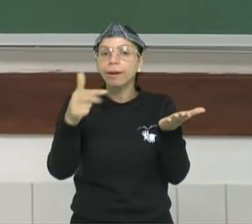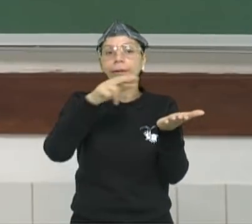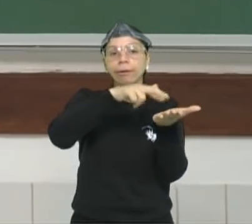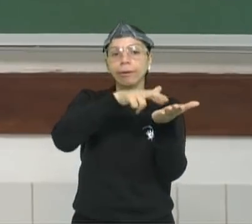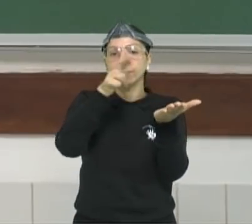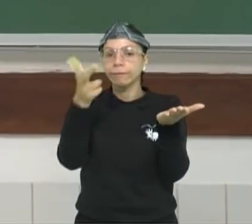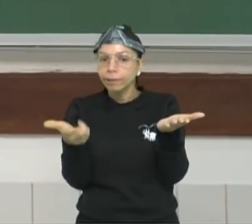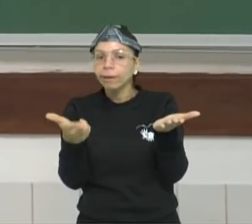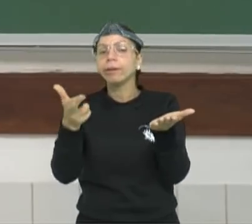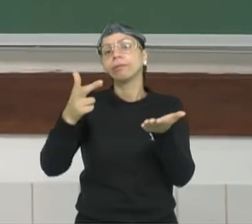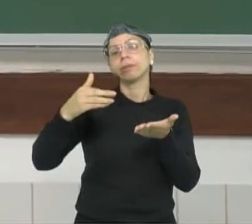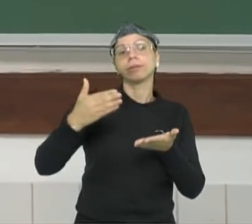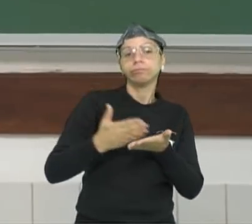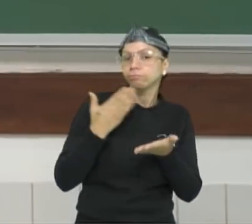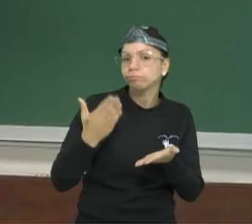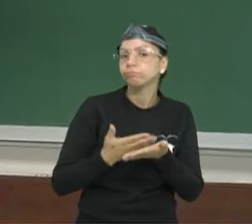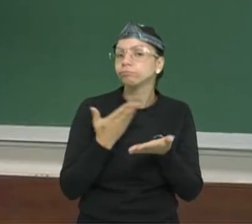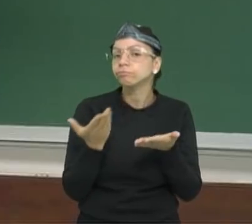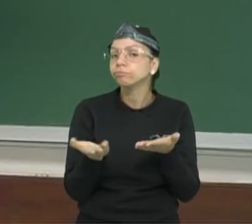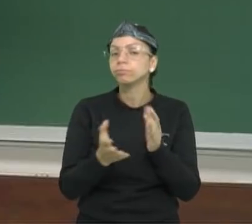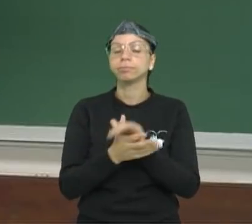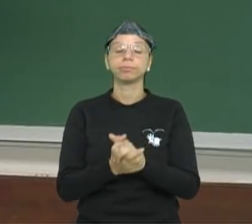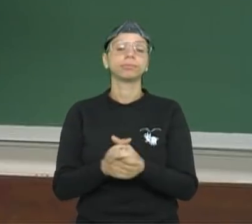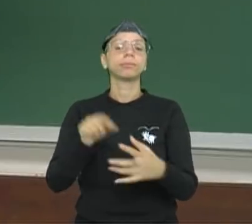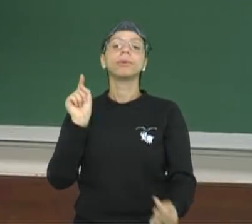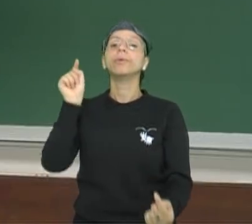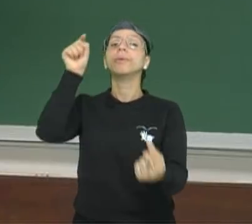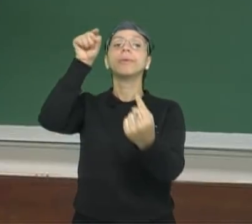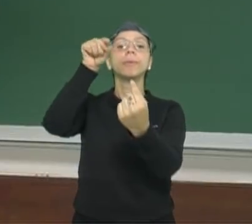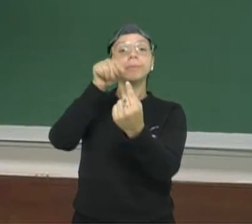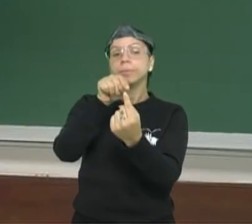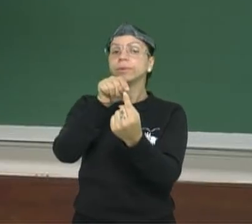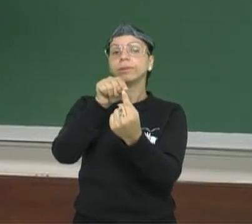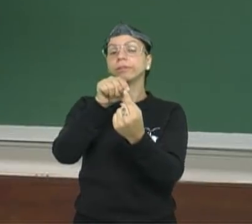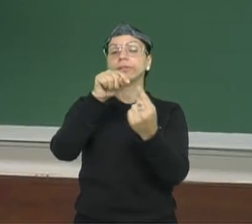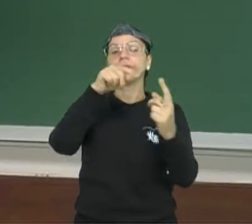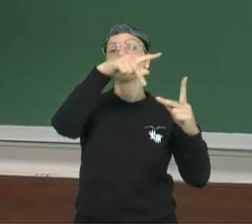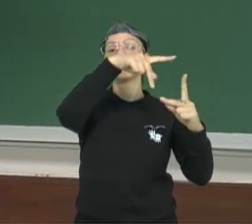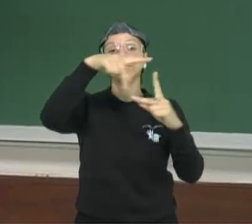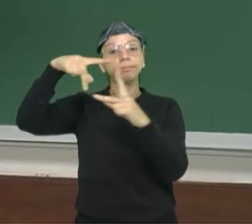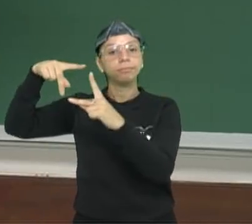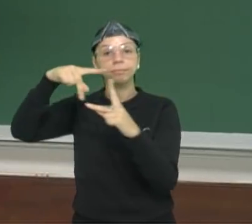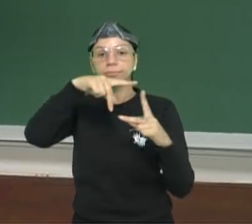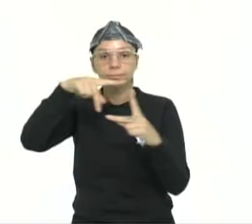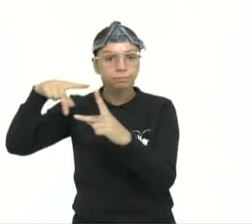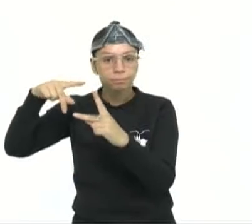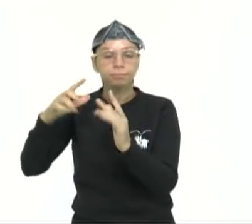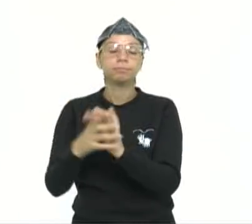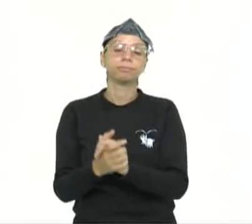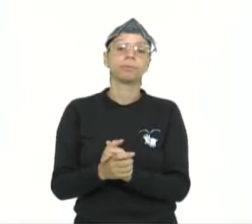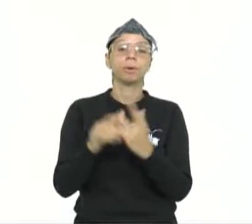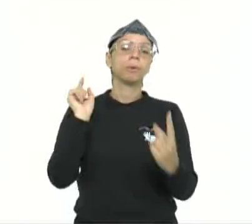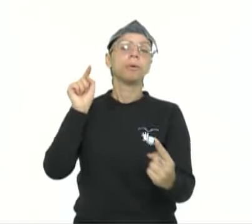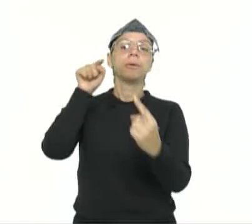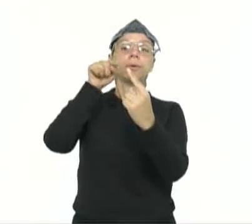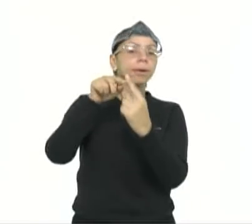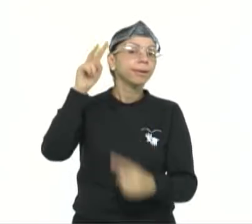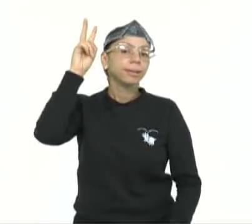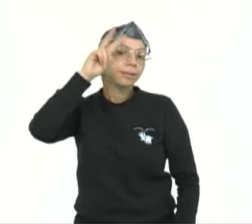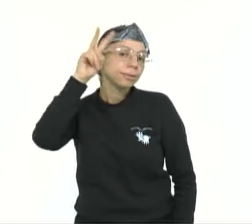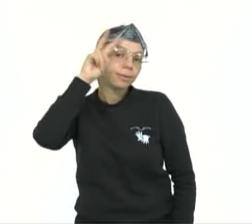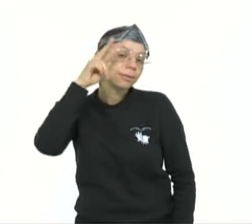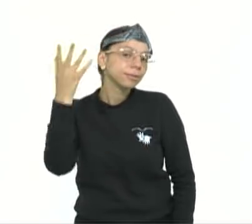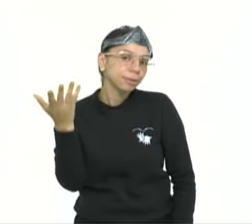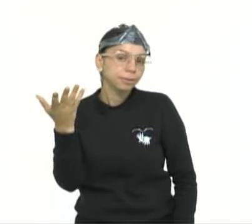disso? Muito bem. E o objetivo, qual é o objetivo dessa comic strip? A finalidade de uma comic strip é contar